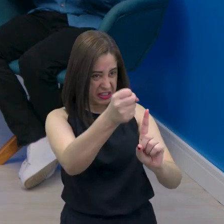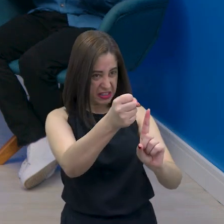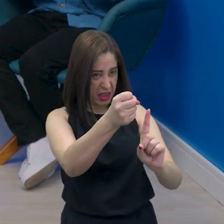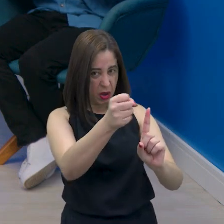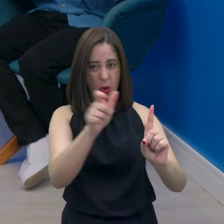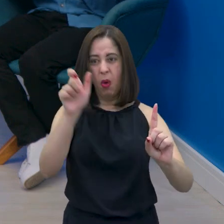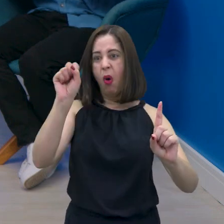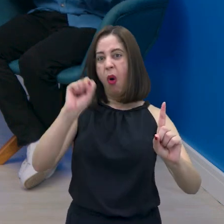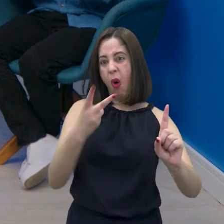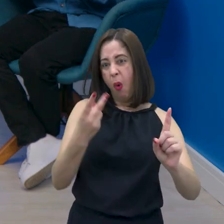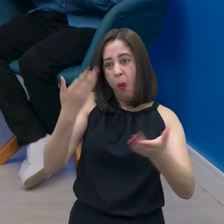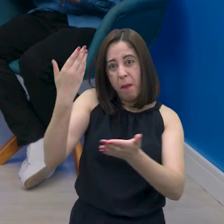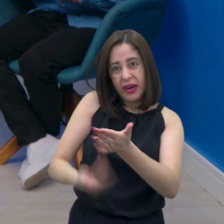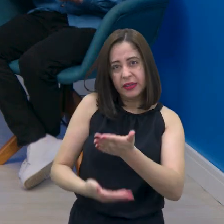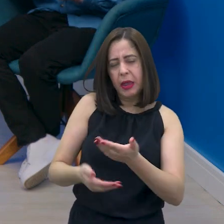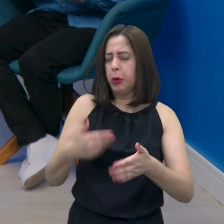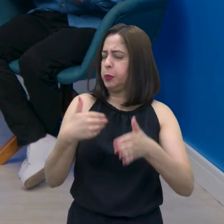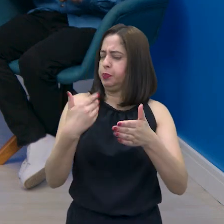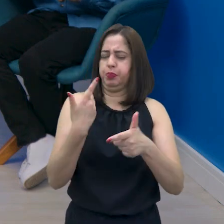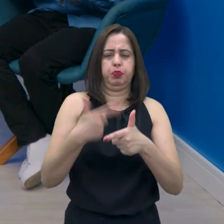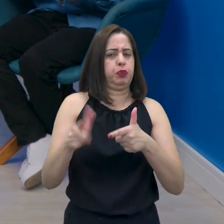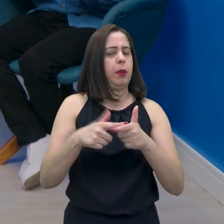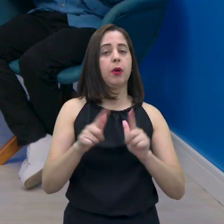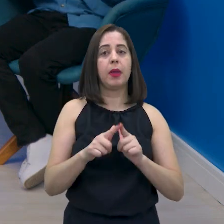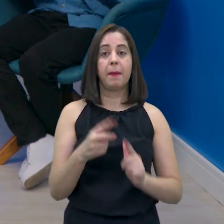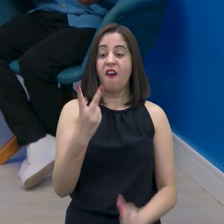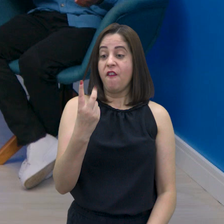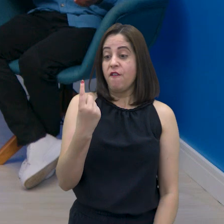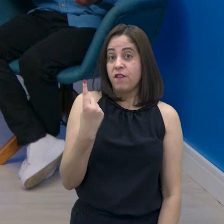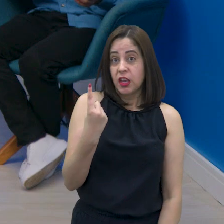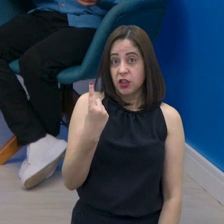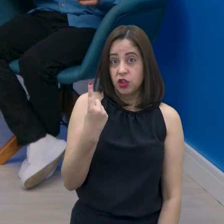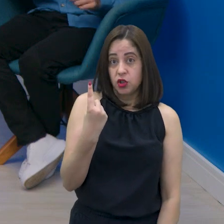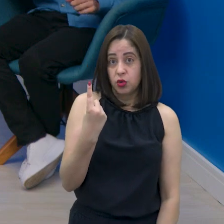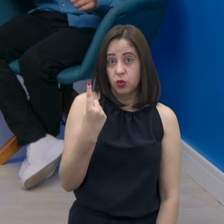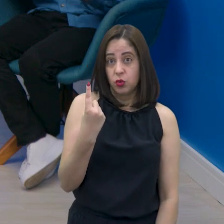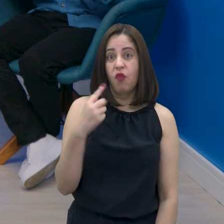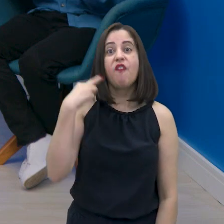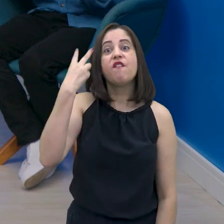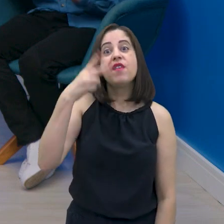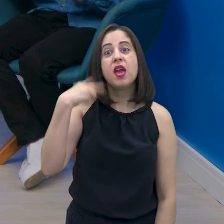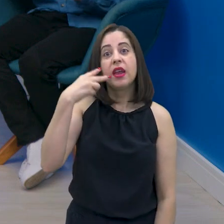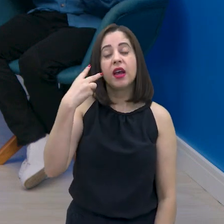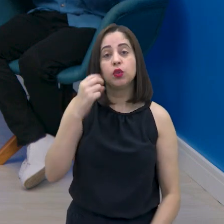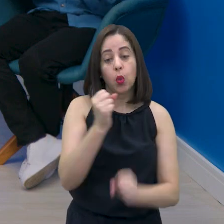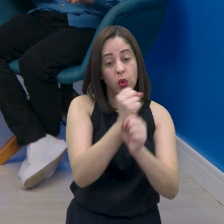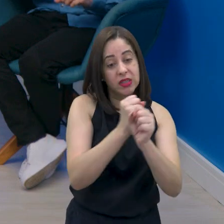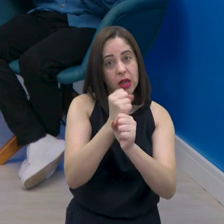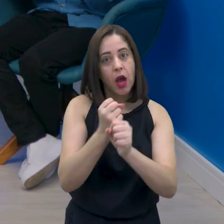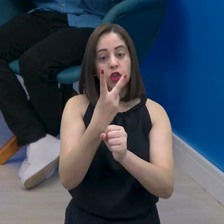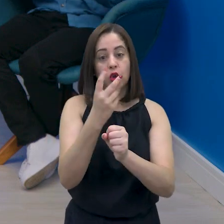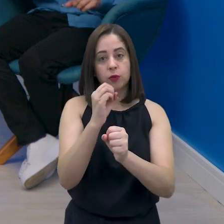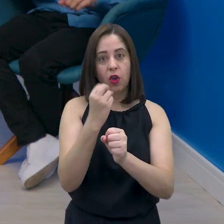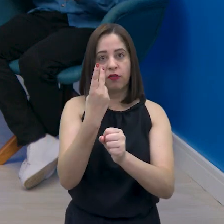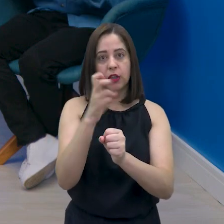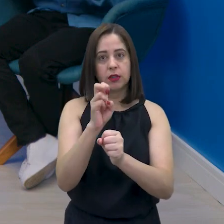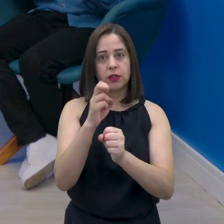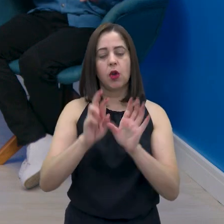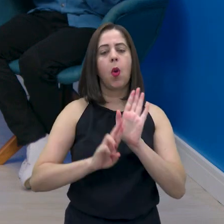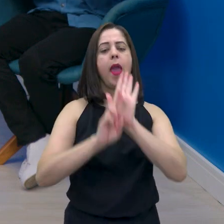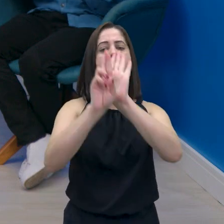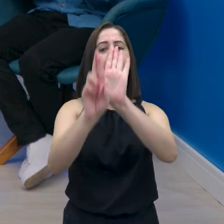viu? Os 21 vereadores que estarão à frente da Câmara a partir de 2025 devem